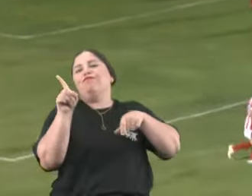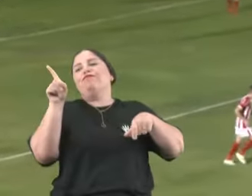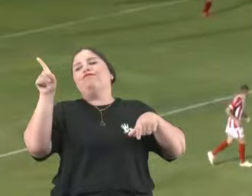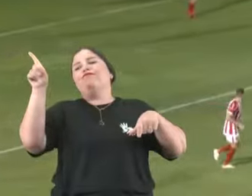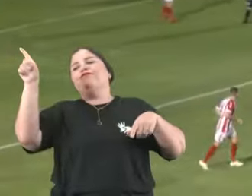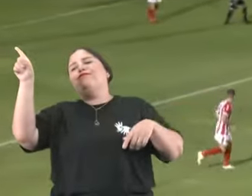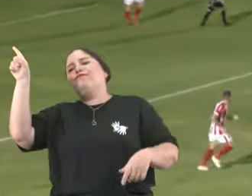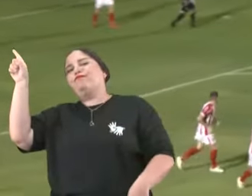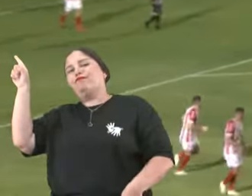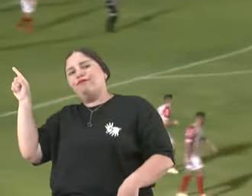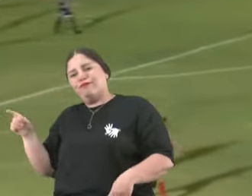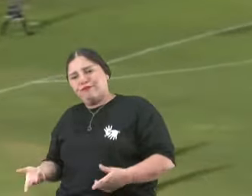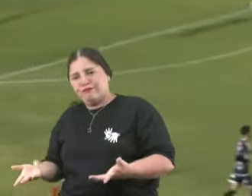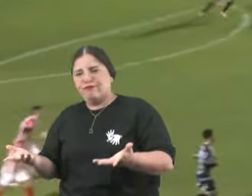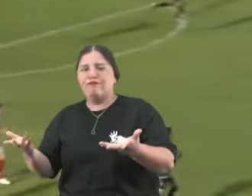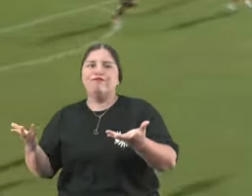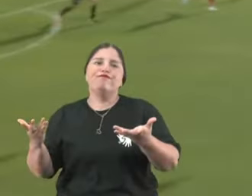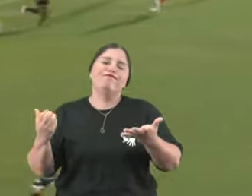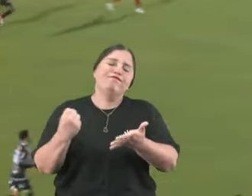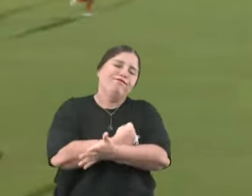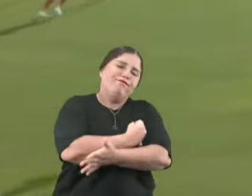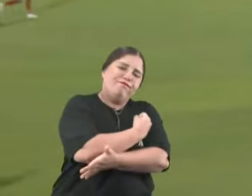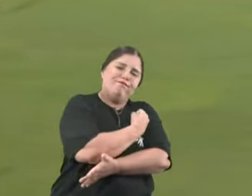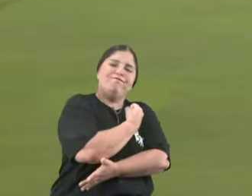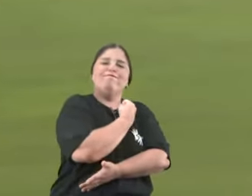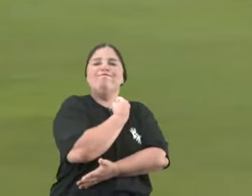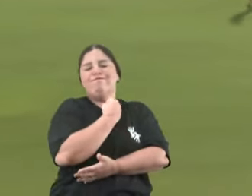Flávio, mas não arrumou legal.